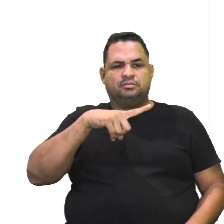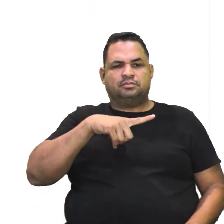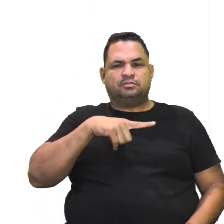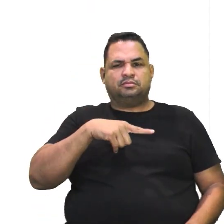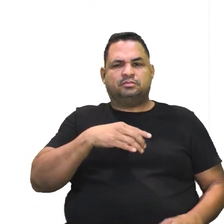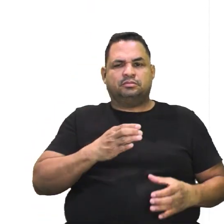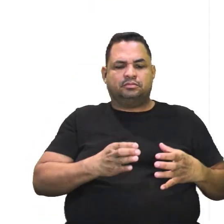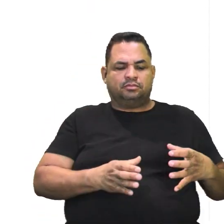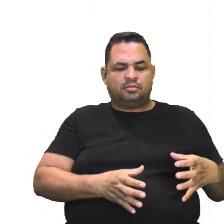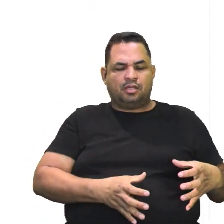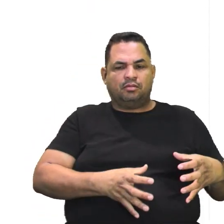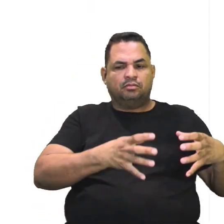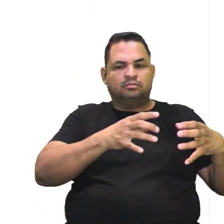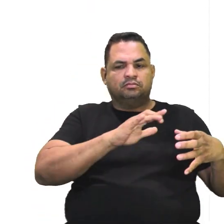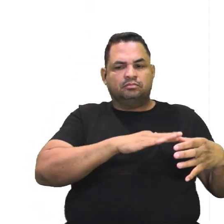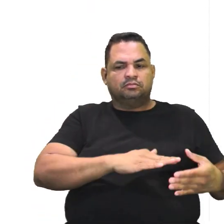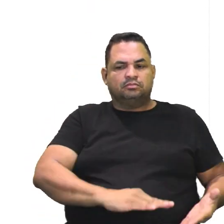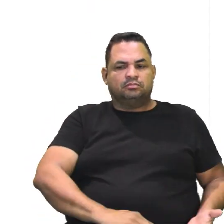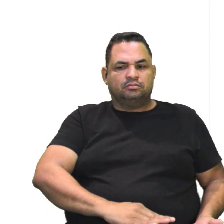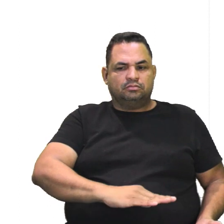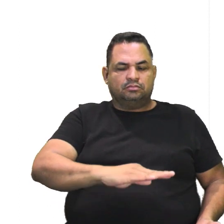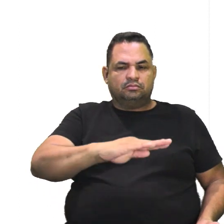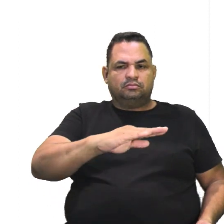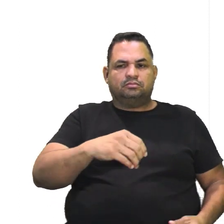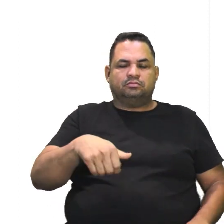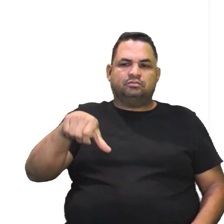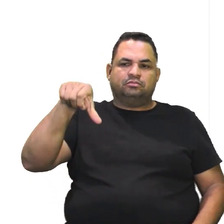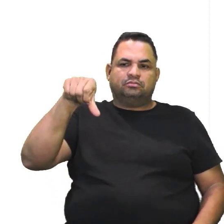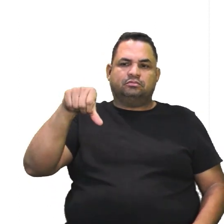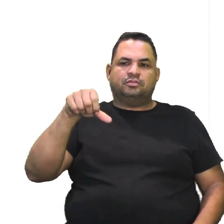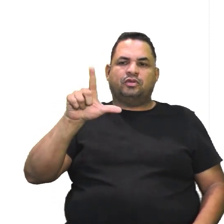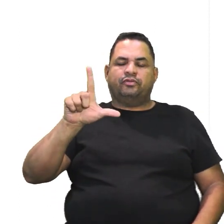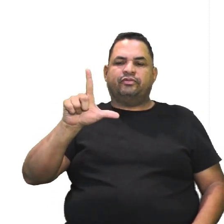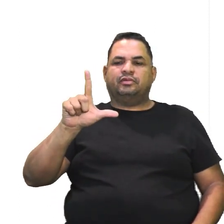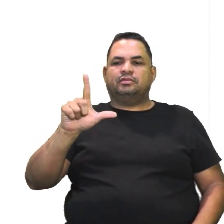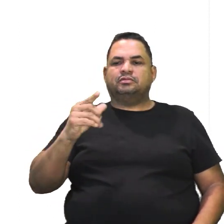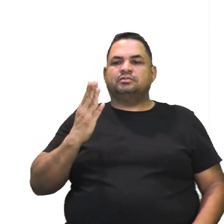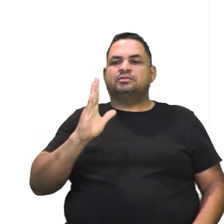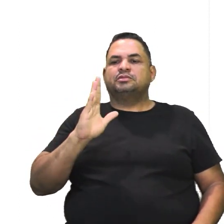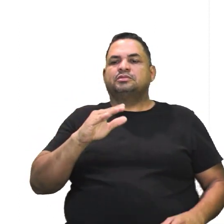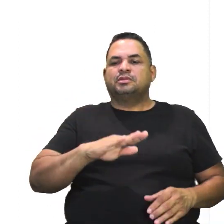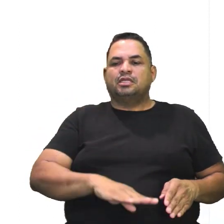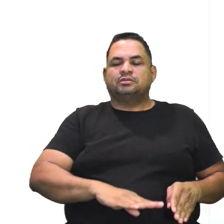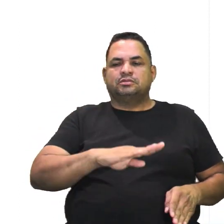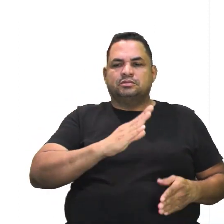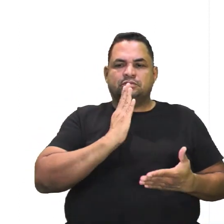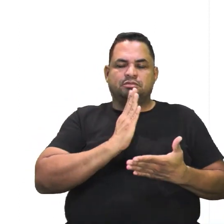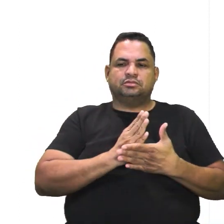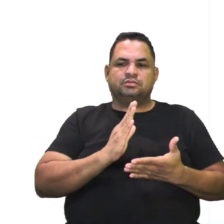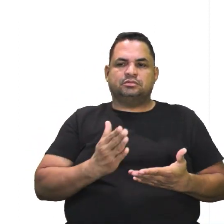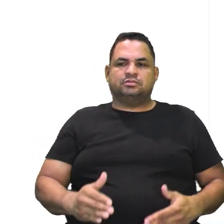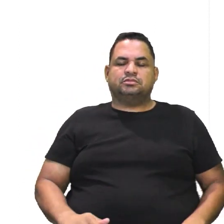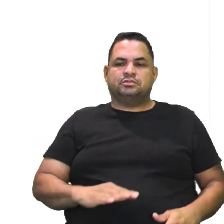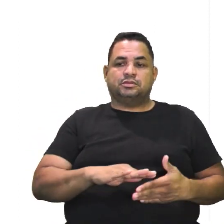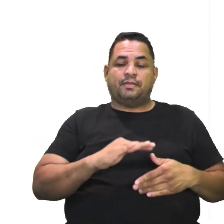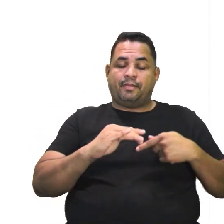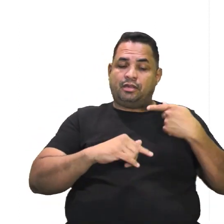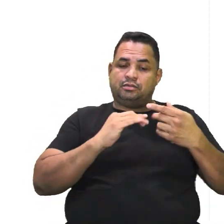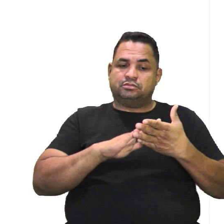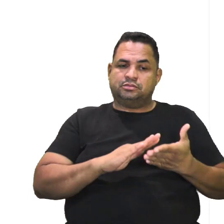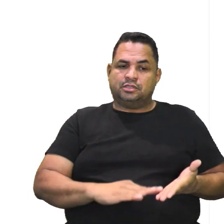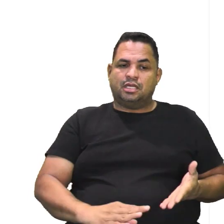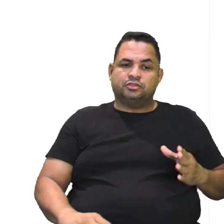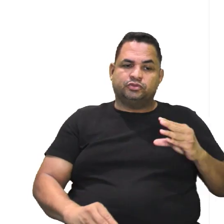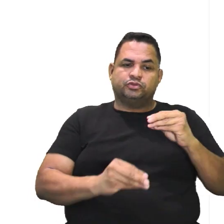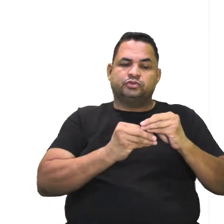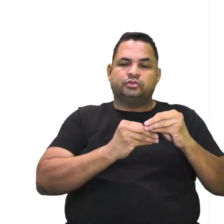ocupação, o baldezinho, ele tem 9, né? Isso. 9 litros já estão ocupados, e 9 litros a gente tem A completar. A completar,